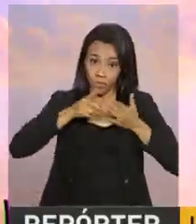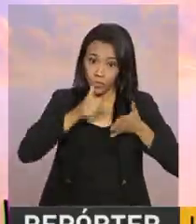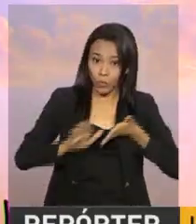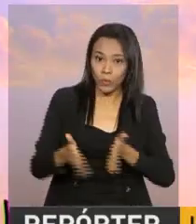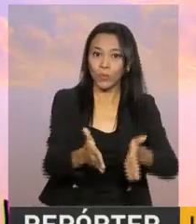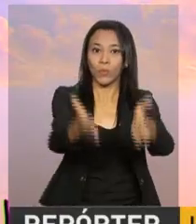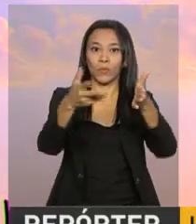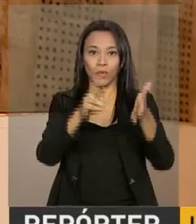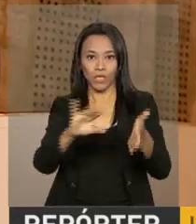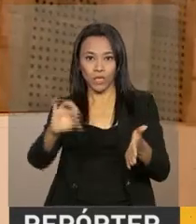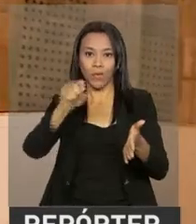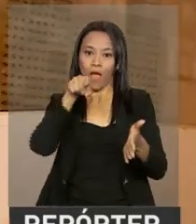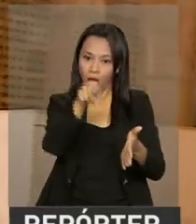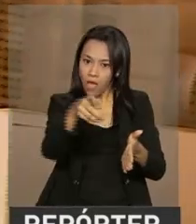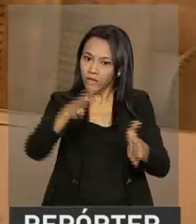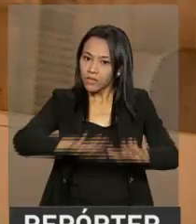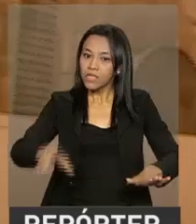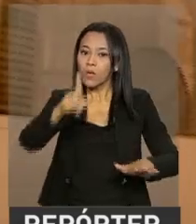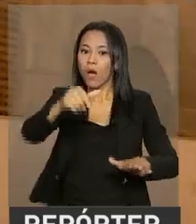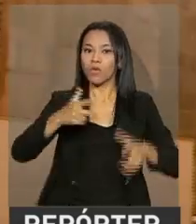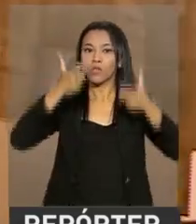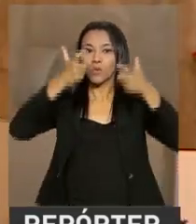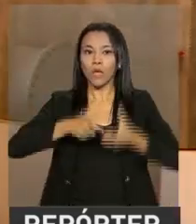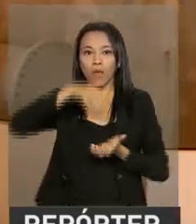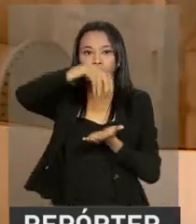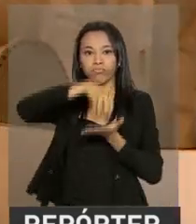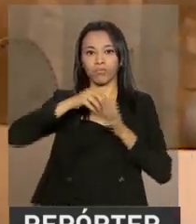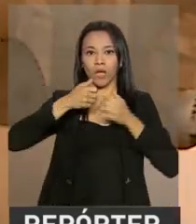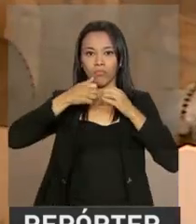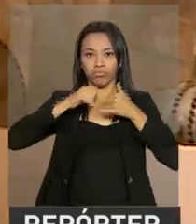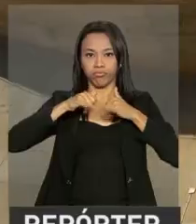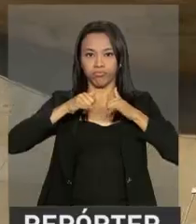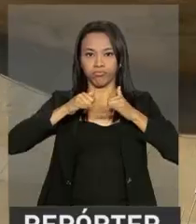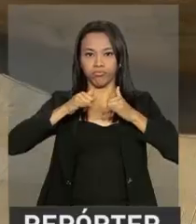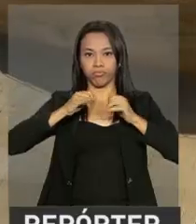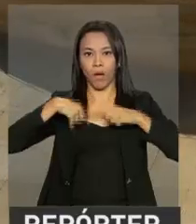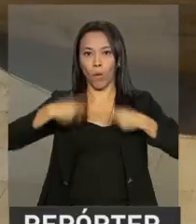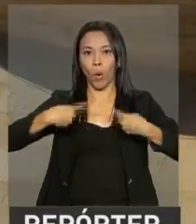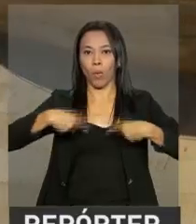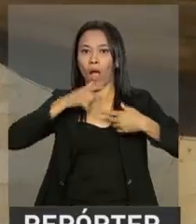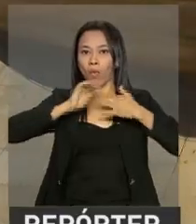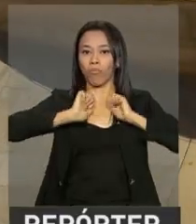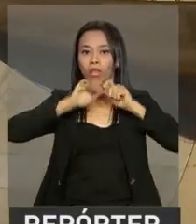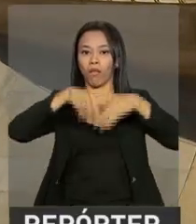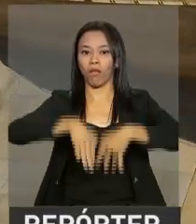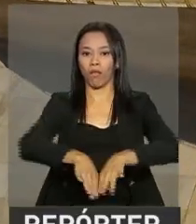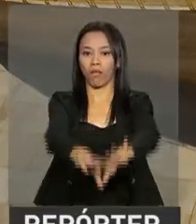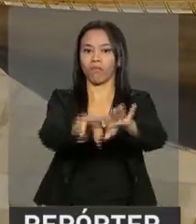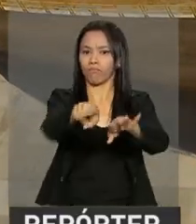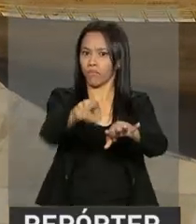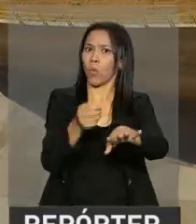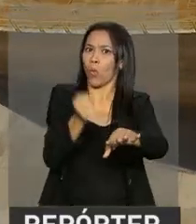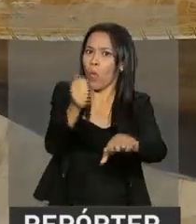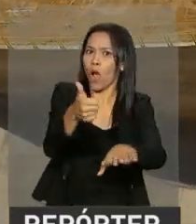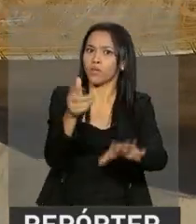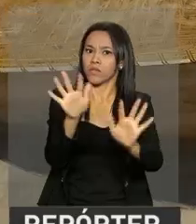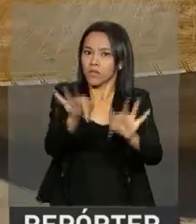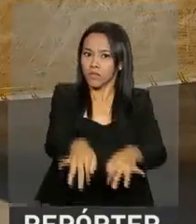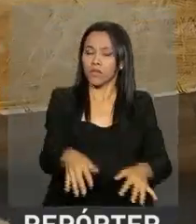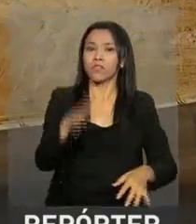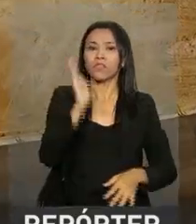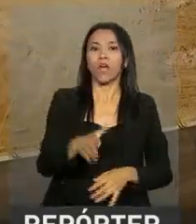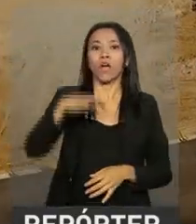está assim, como essa estação de bombeamento, quase pronta, sendo finalizada. O projeto já está com cerca